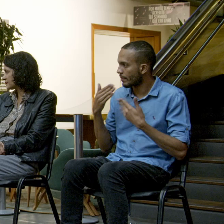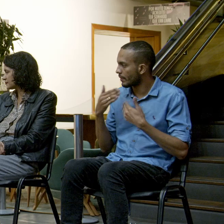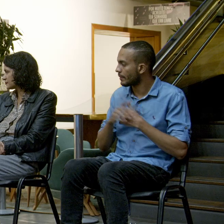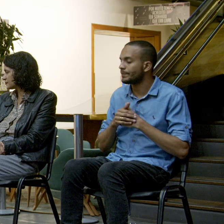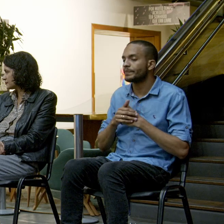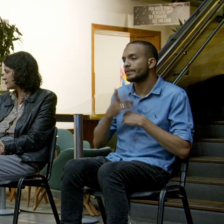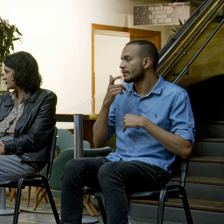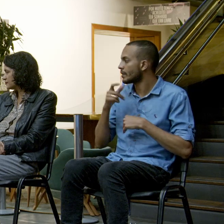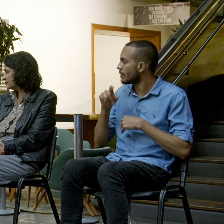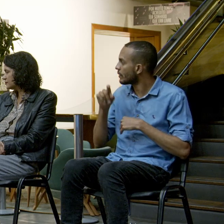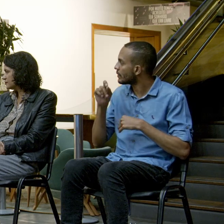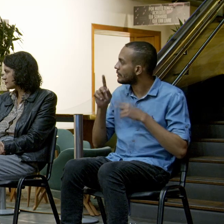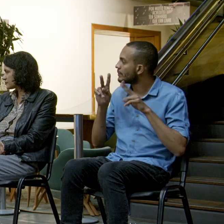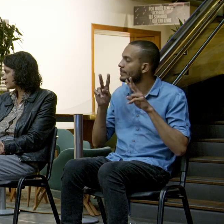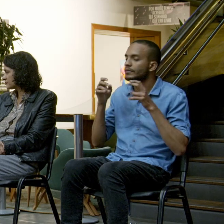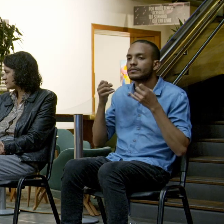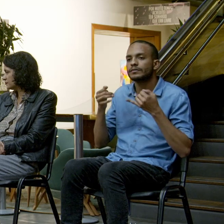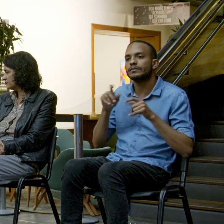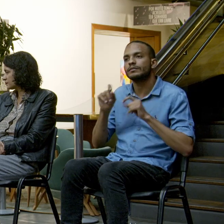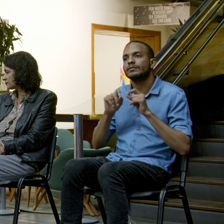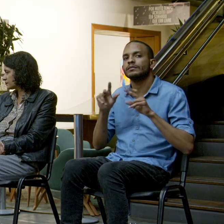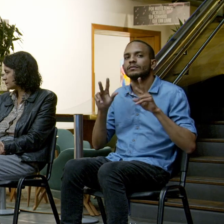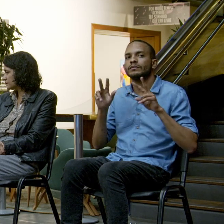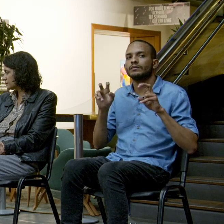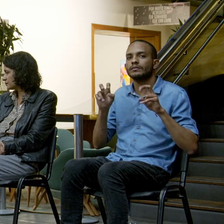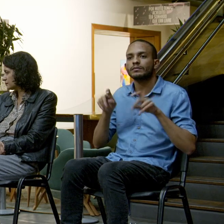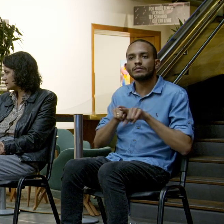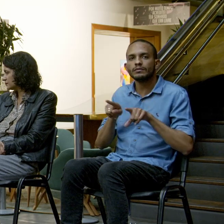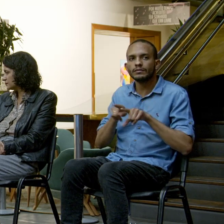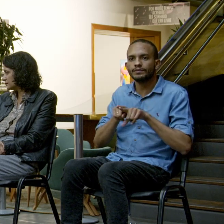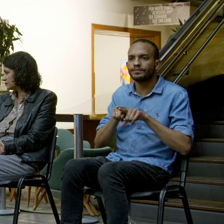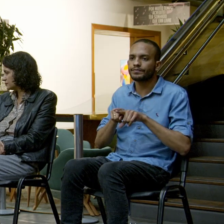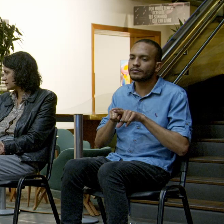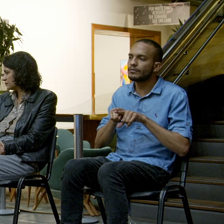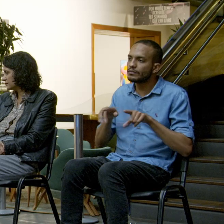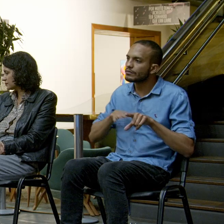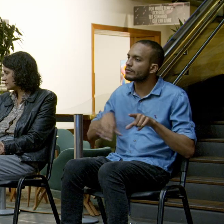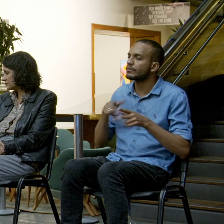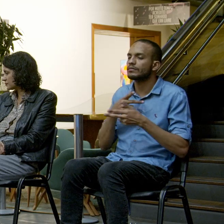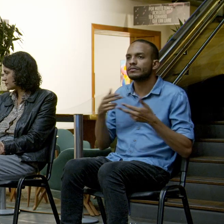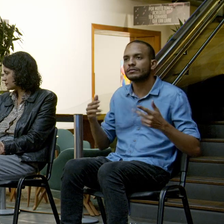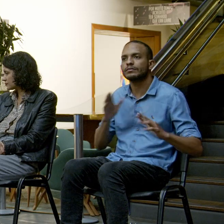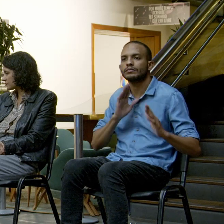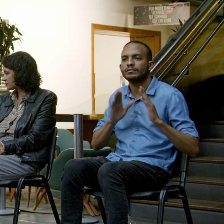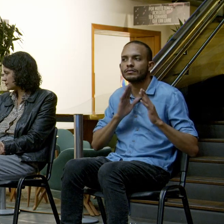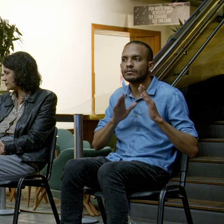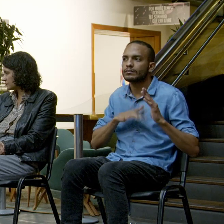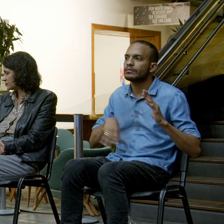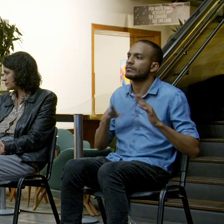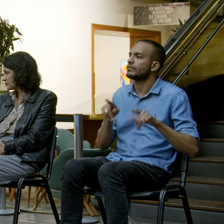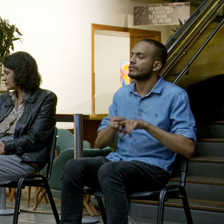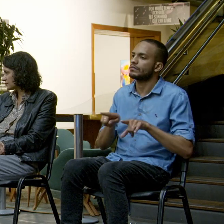Eu escolhi abordar um aspecto que atravessa a obra da Maiolino em diversos momentos, que